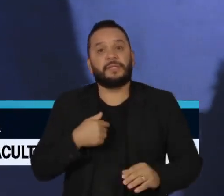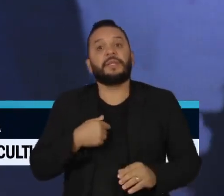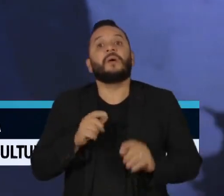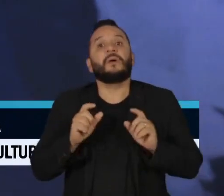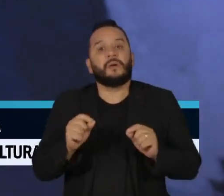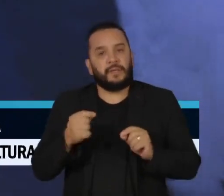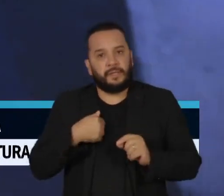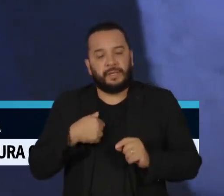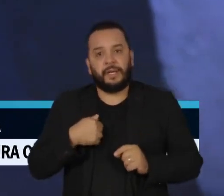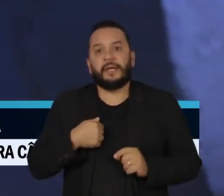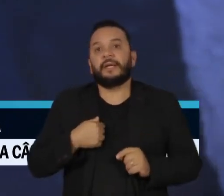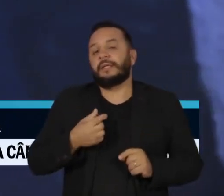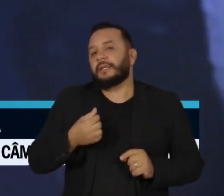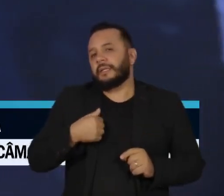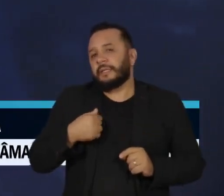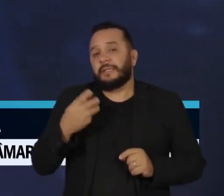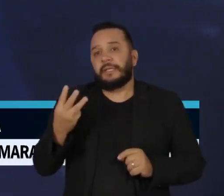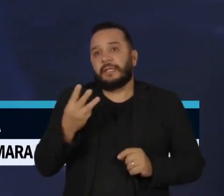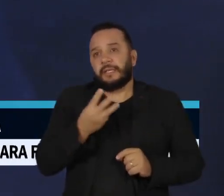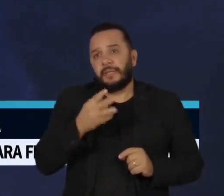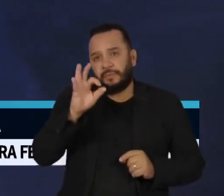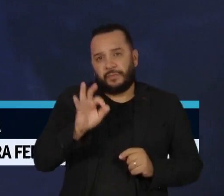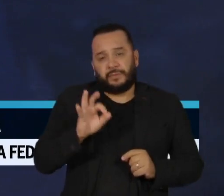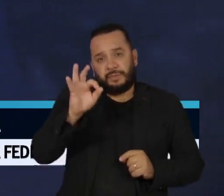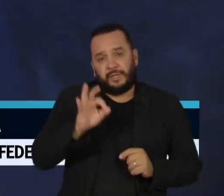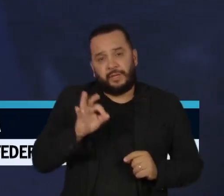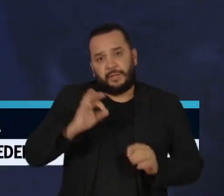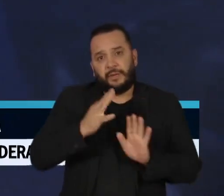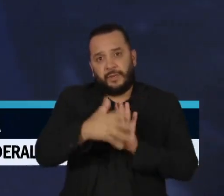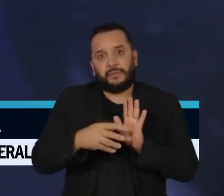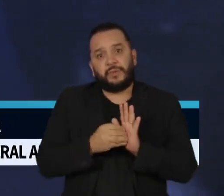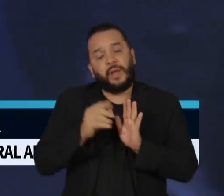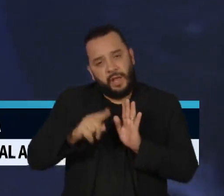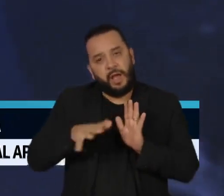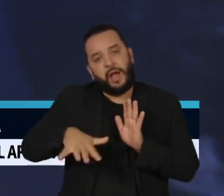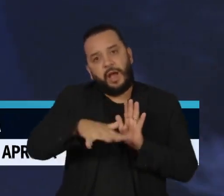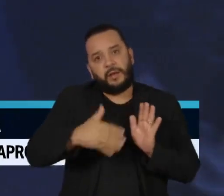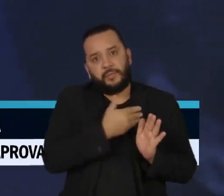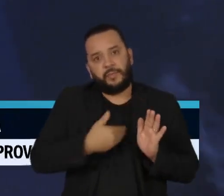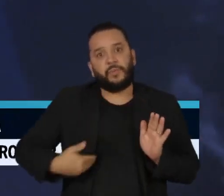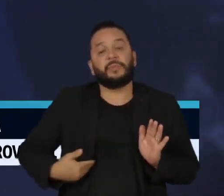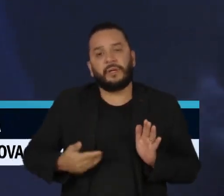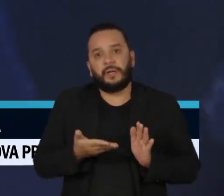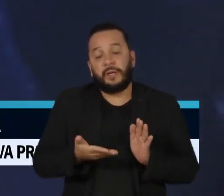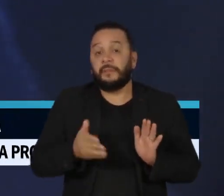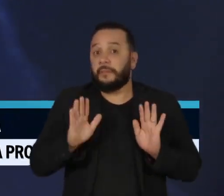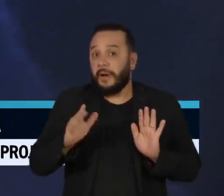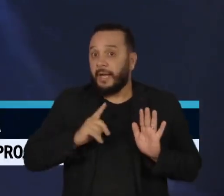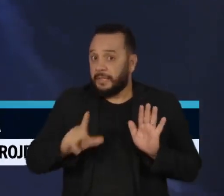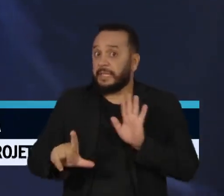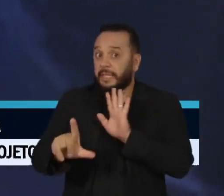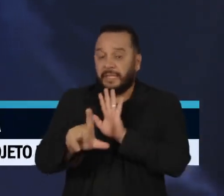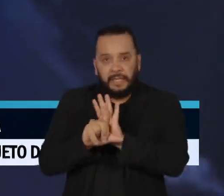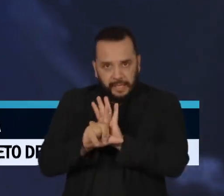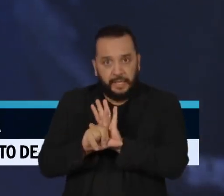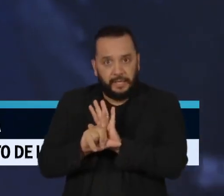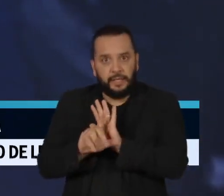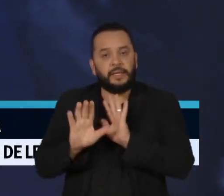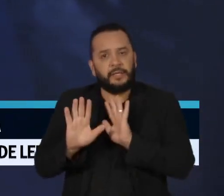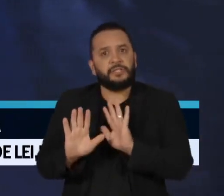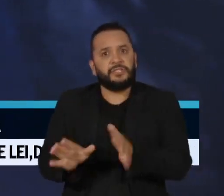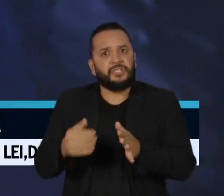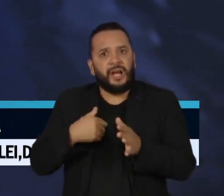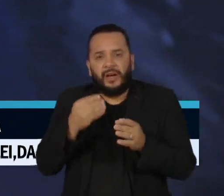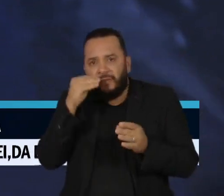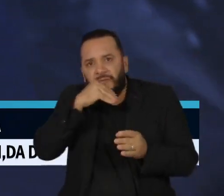Amazônia é formada por terras públicas sem destinação. A falta de aplicação de leis que já existem abre brechas para a invasão de